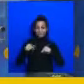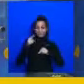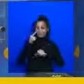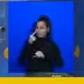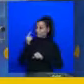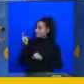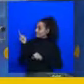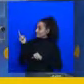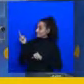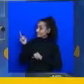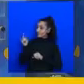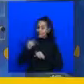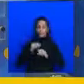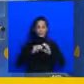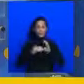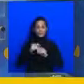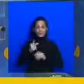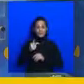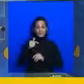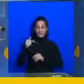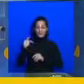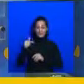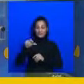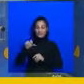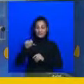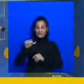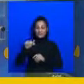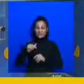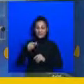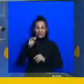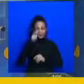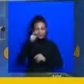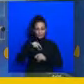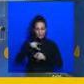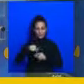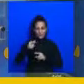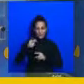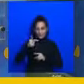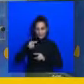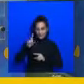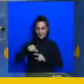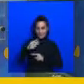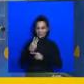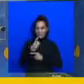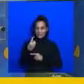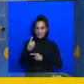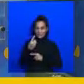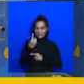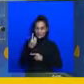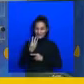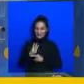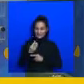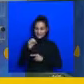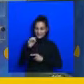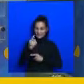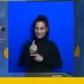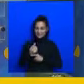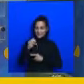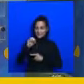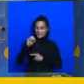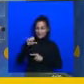concurso 797 do dia de sorte. Confira comigo, as 7 dezenas sorteadas foram 31, 13,